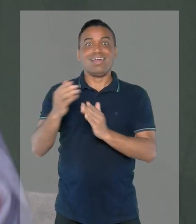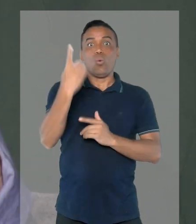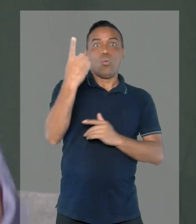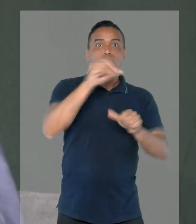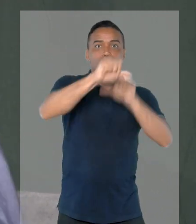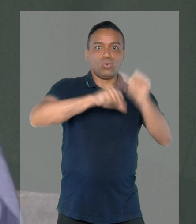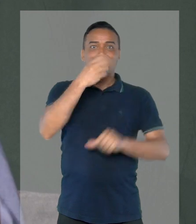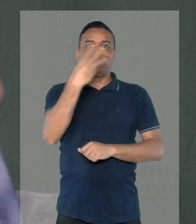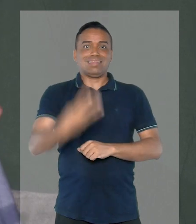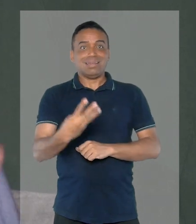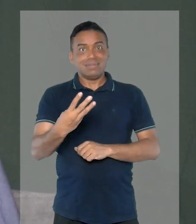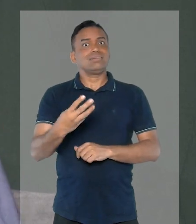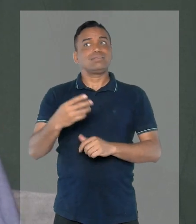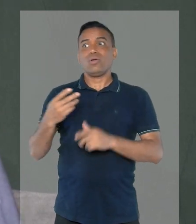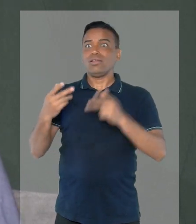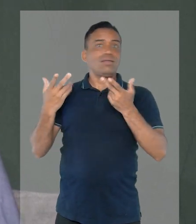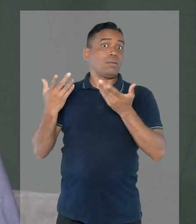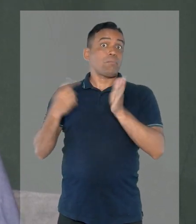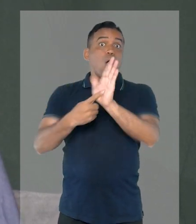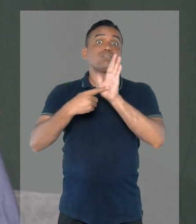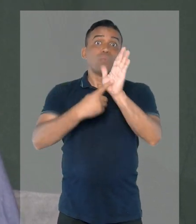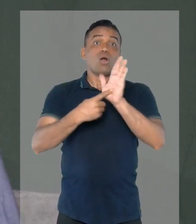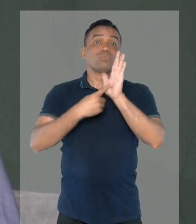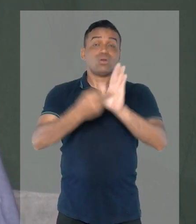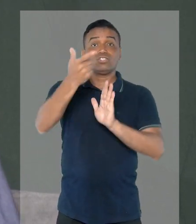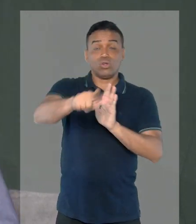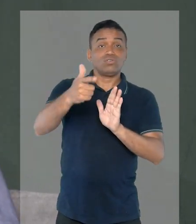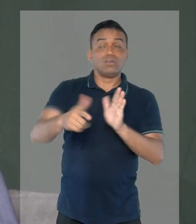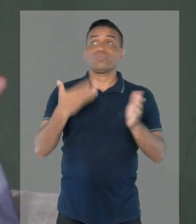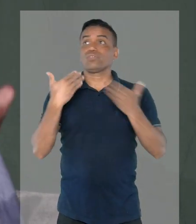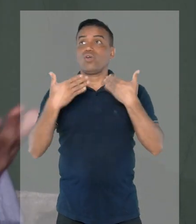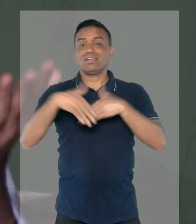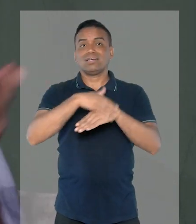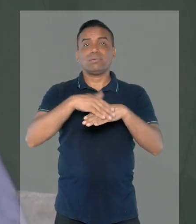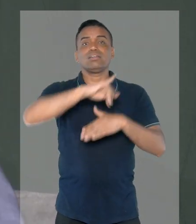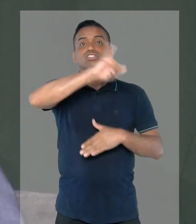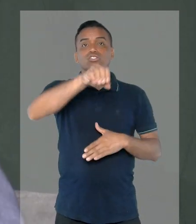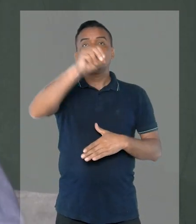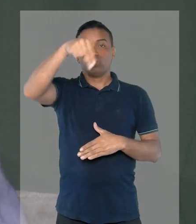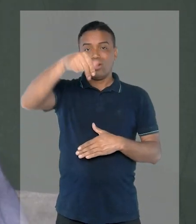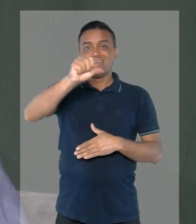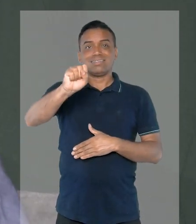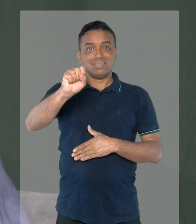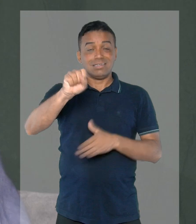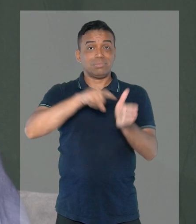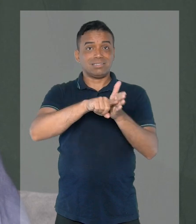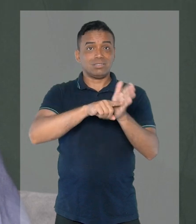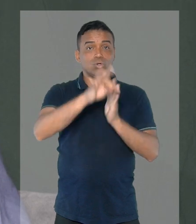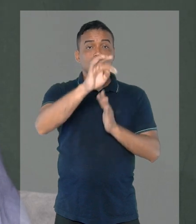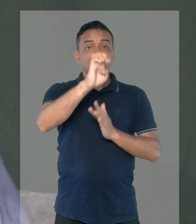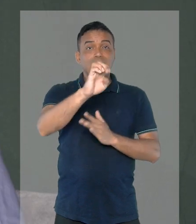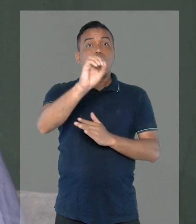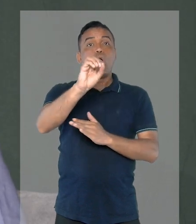vem revisitando essa tópica há muito tempo. Lembro de conversar muito isso com o Jonas, que é teólogo, e